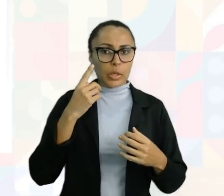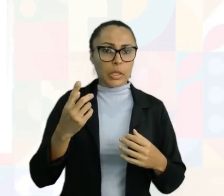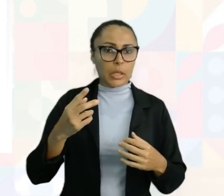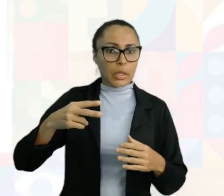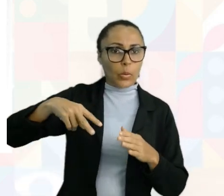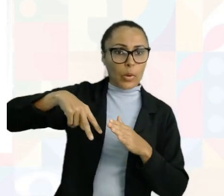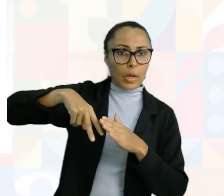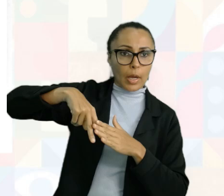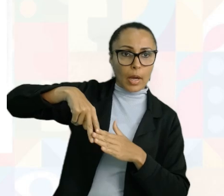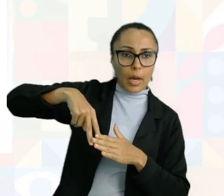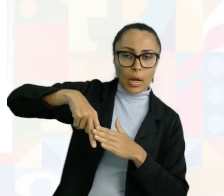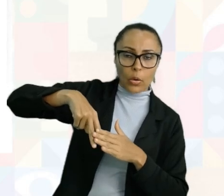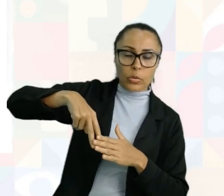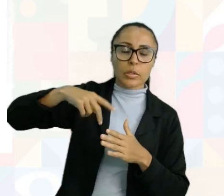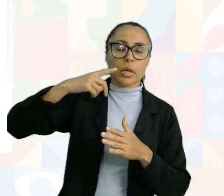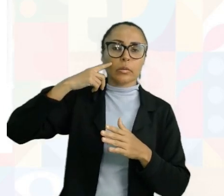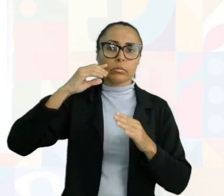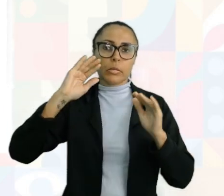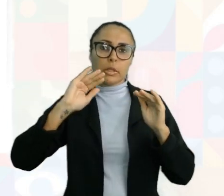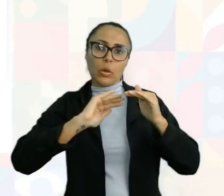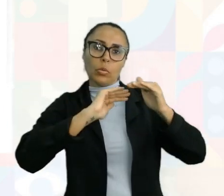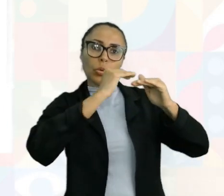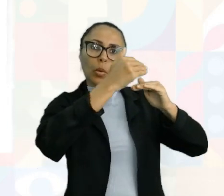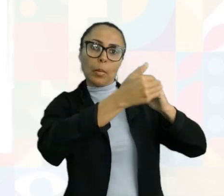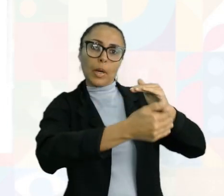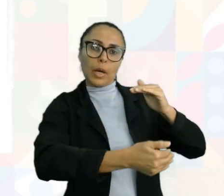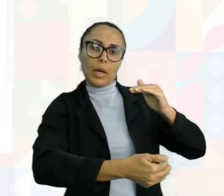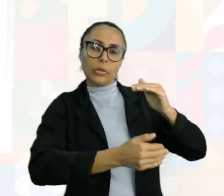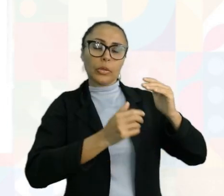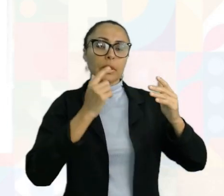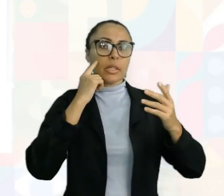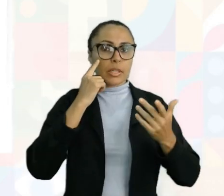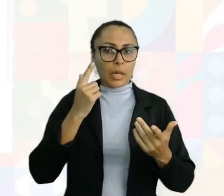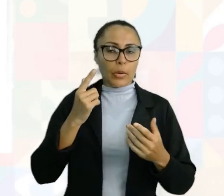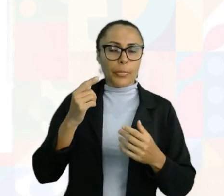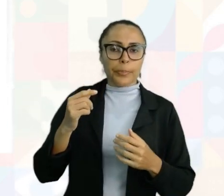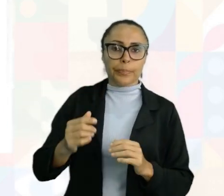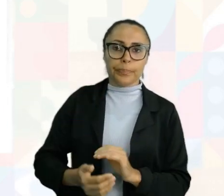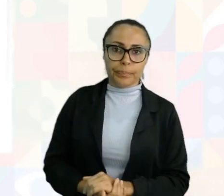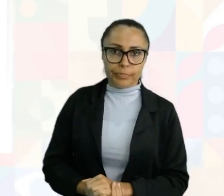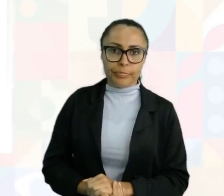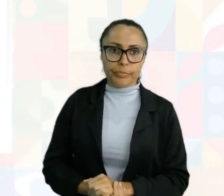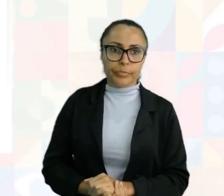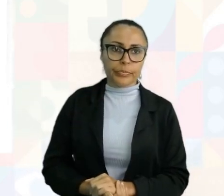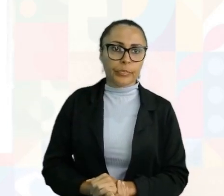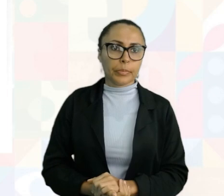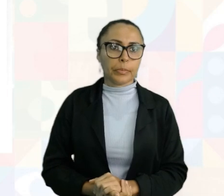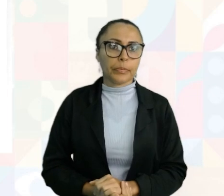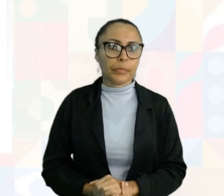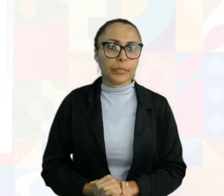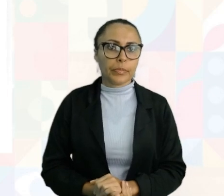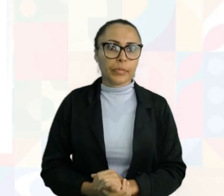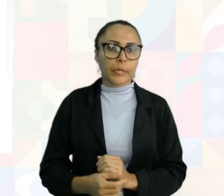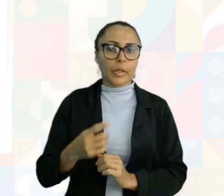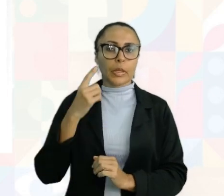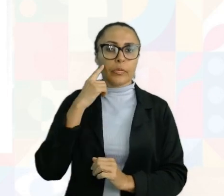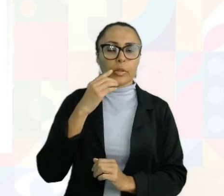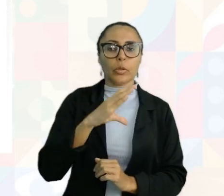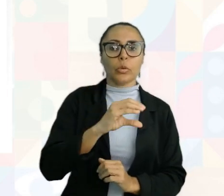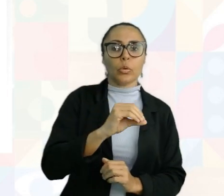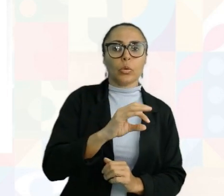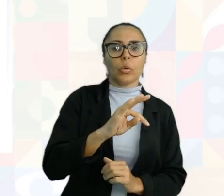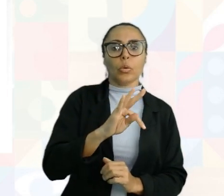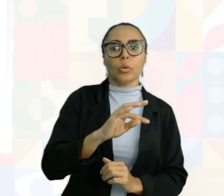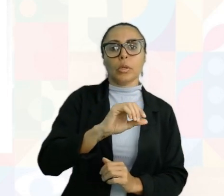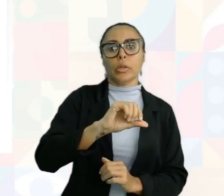demais vestuários, né? Então a seção serve para isso, né? As cotas, né? A questão da cotagem, como é